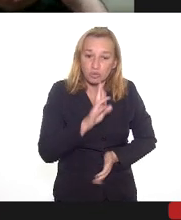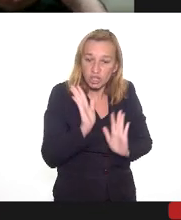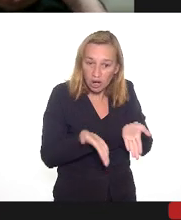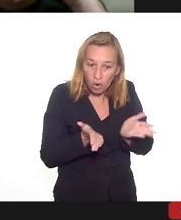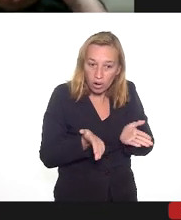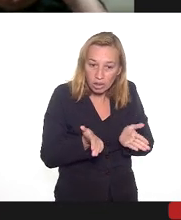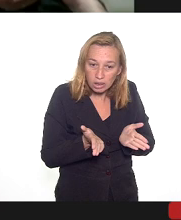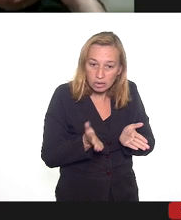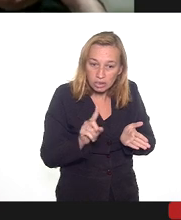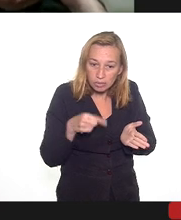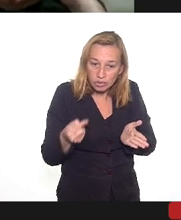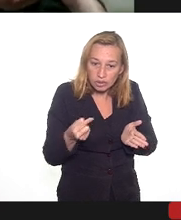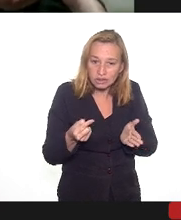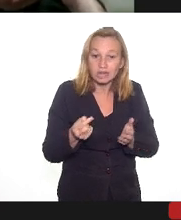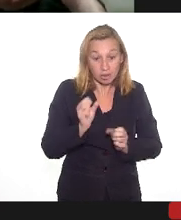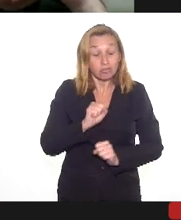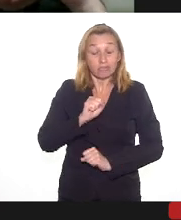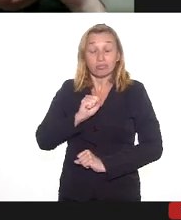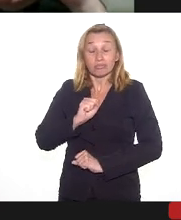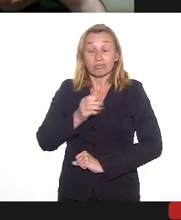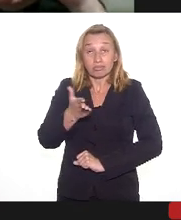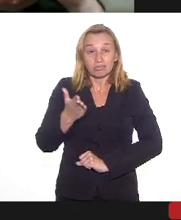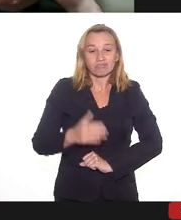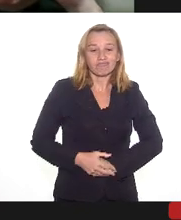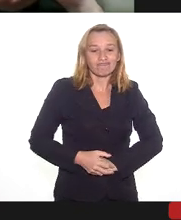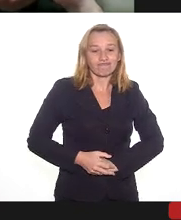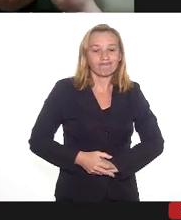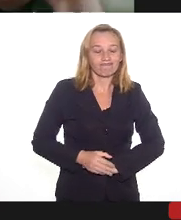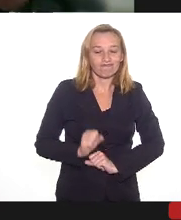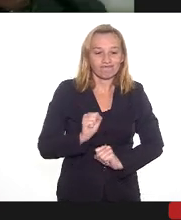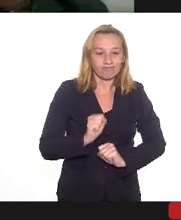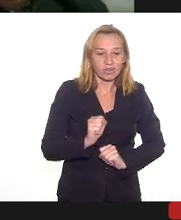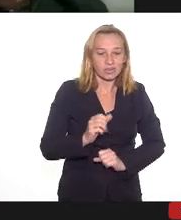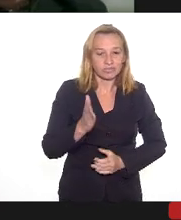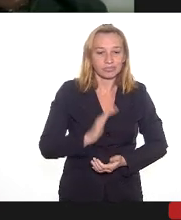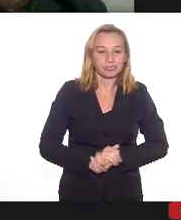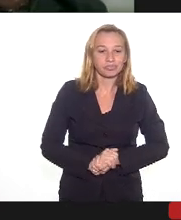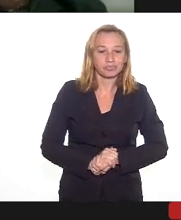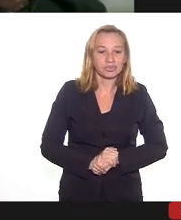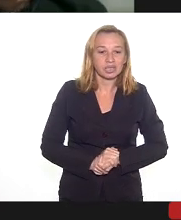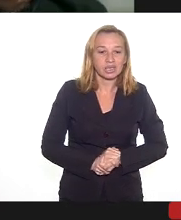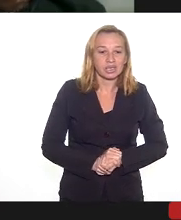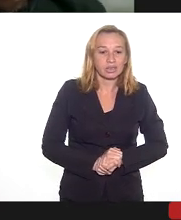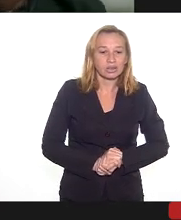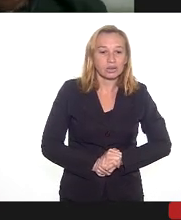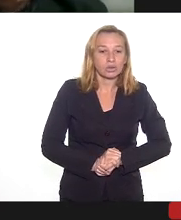agora ou responda depois? Se o senhor quiser se preparar para responder na sequência, pode ser.